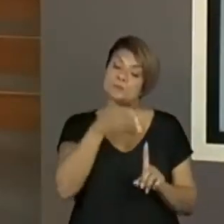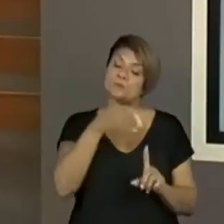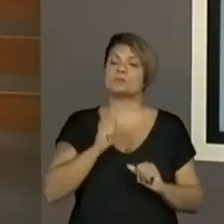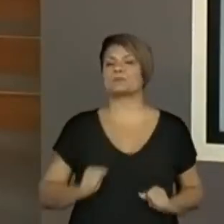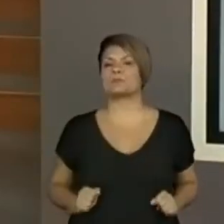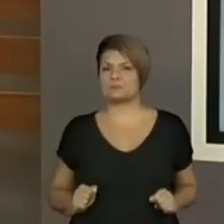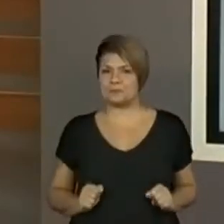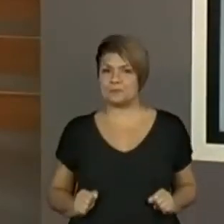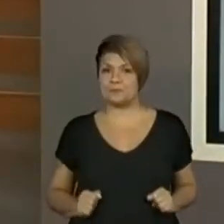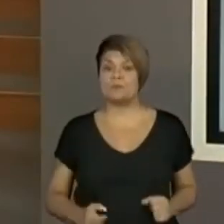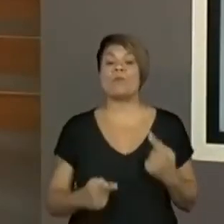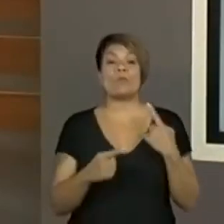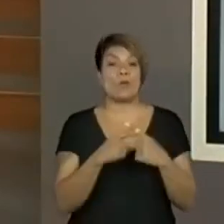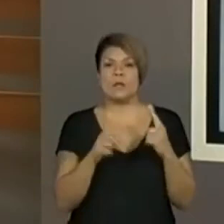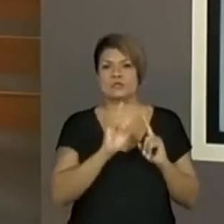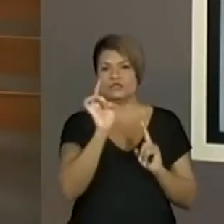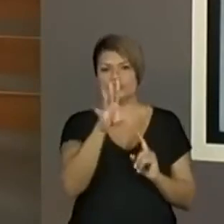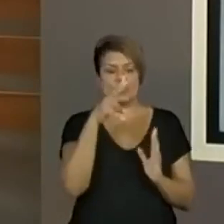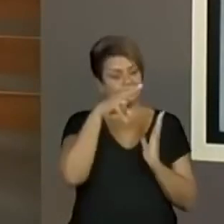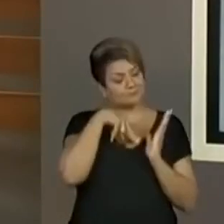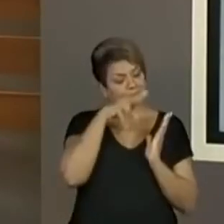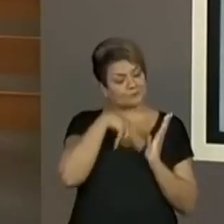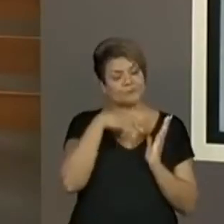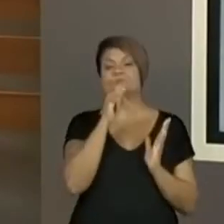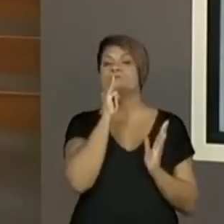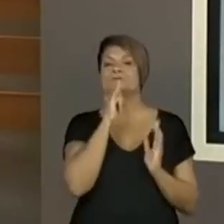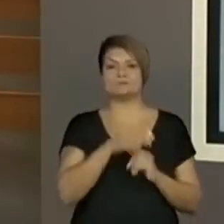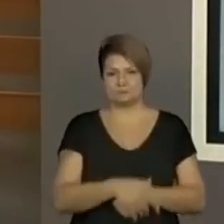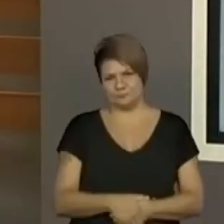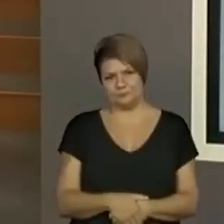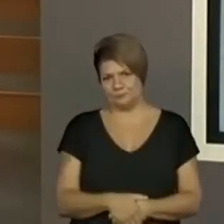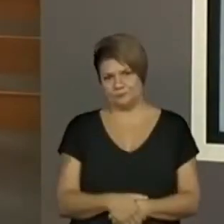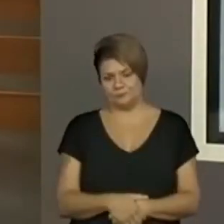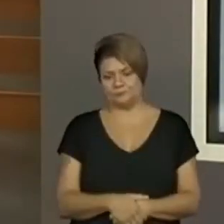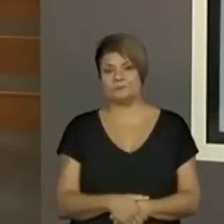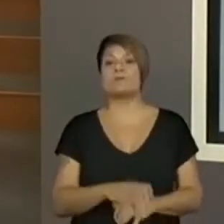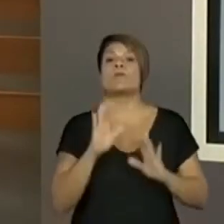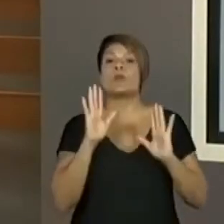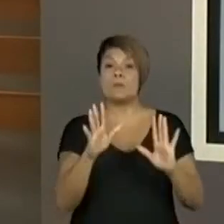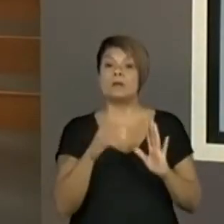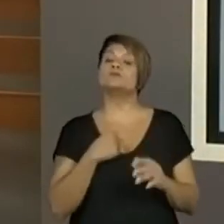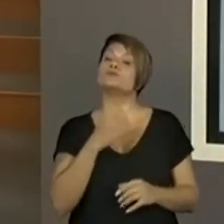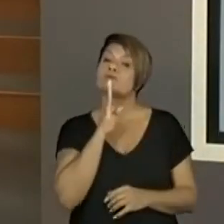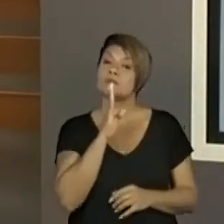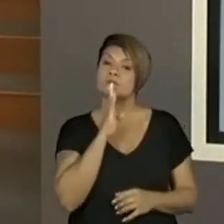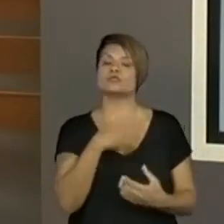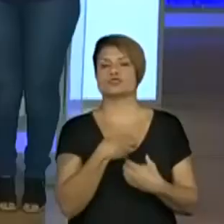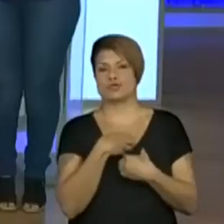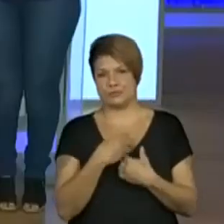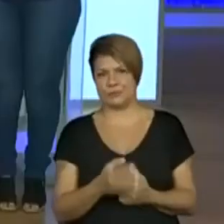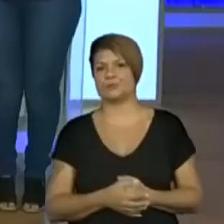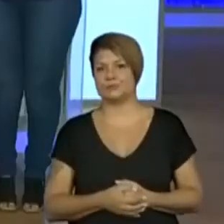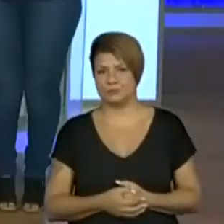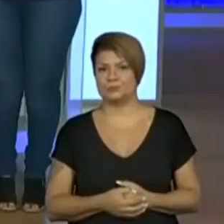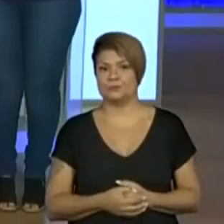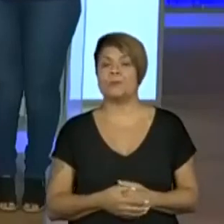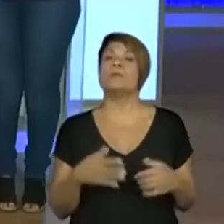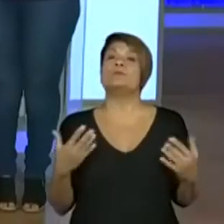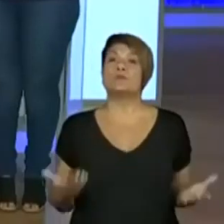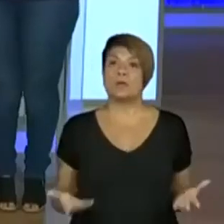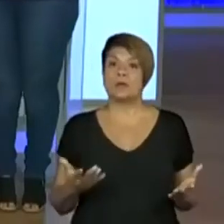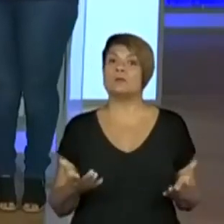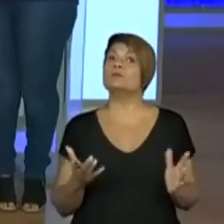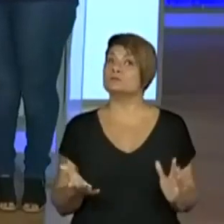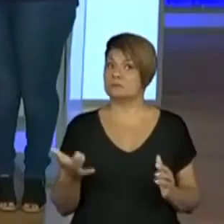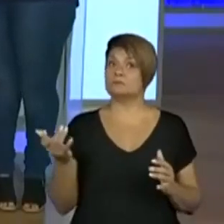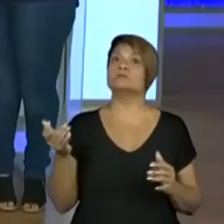assim. Não é uma questão de ler só por ler, curtir a leitura, mas é conhecer um gênero. Então, estou falando, professora Ana